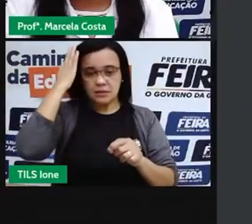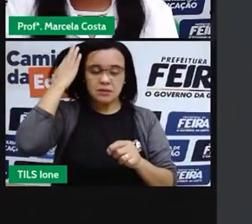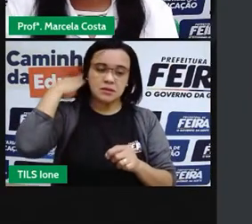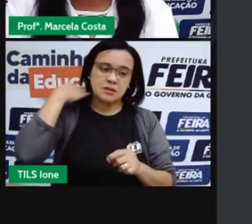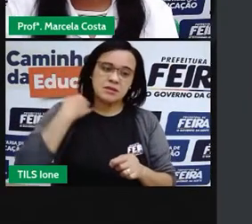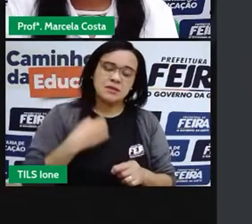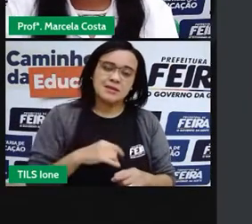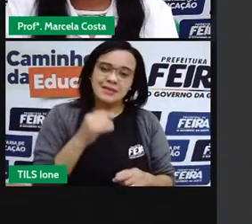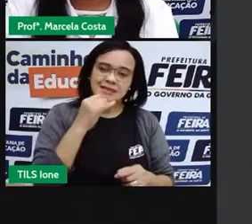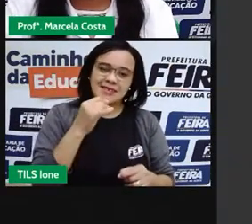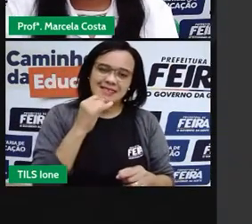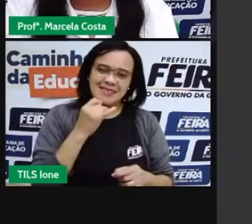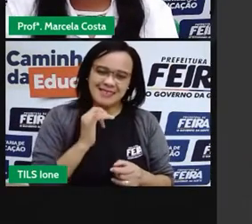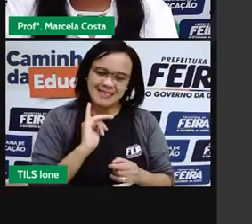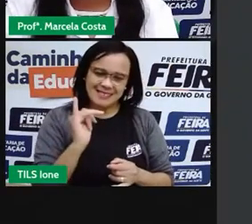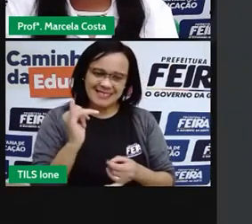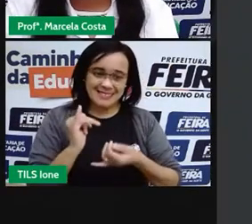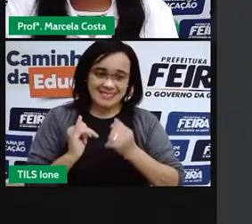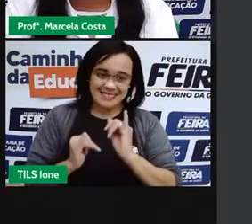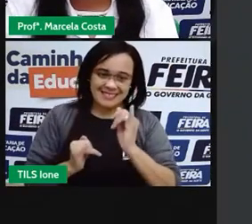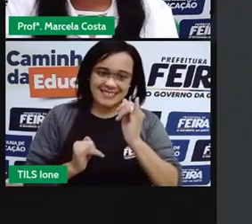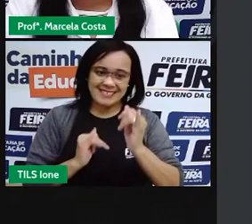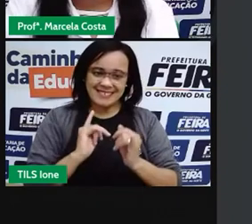a lenda do Saci Pererê.